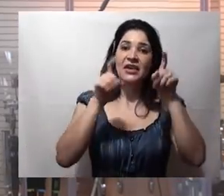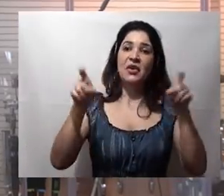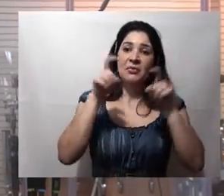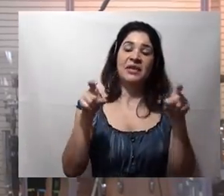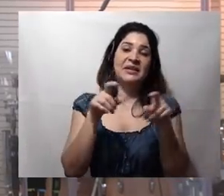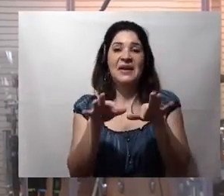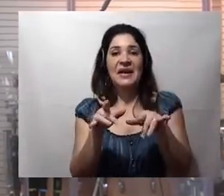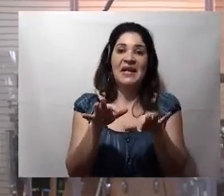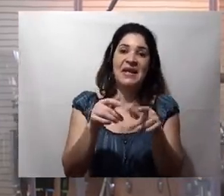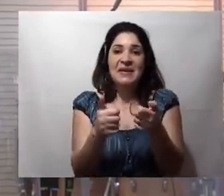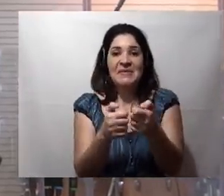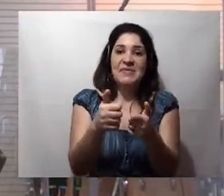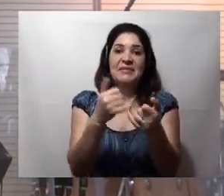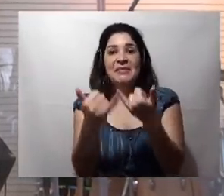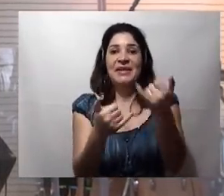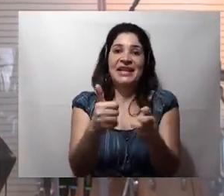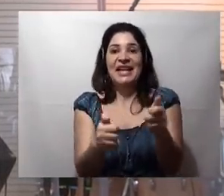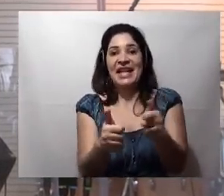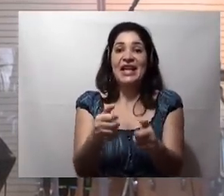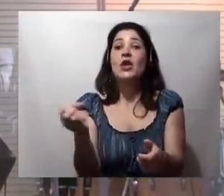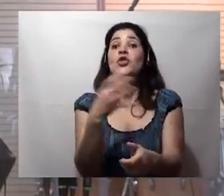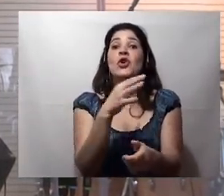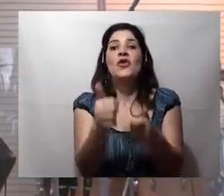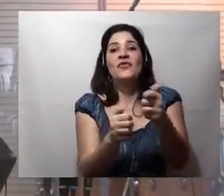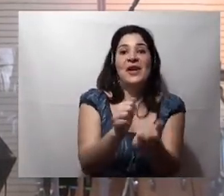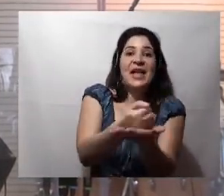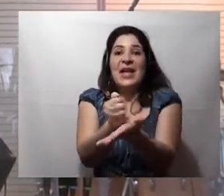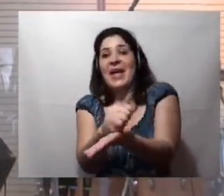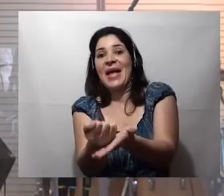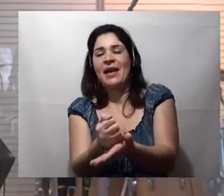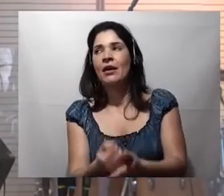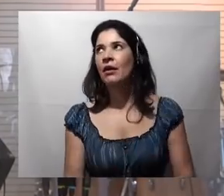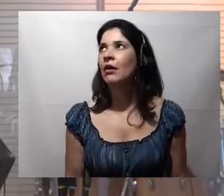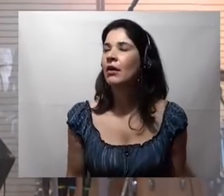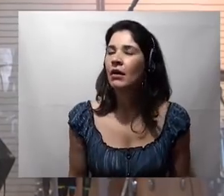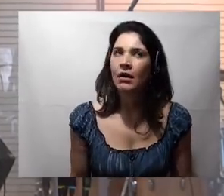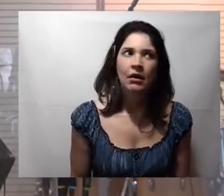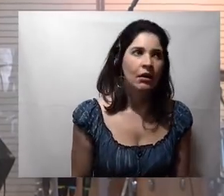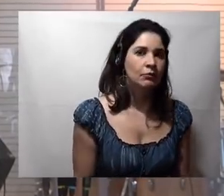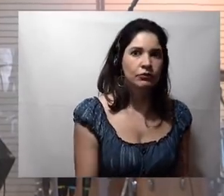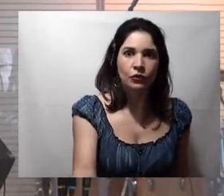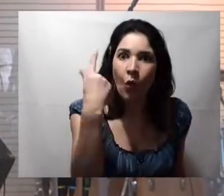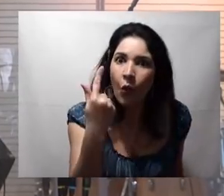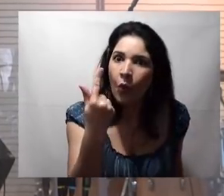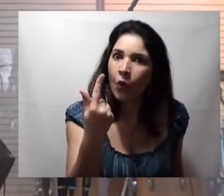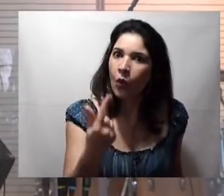computador eu já esqueci aqui novo é